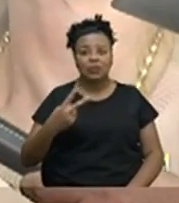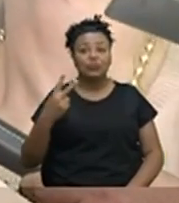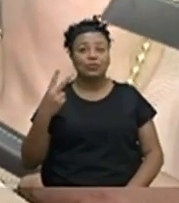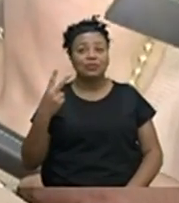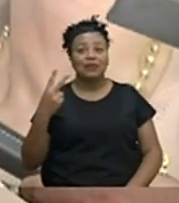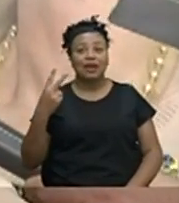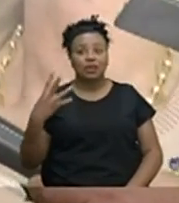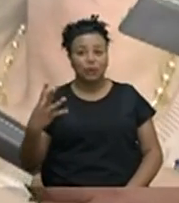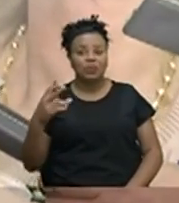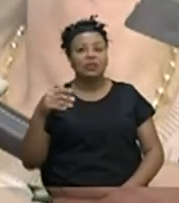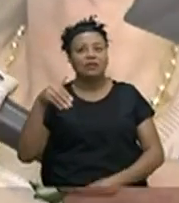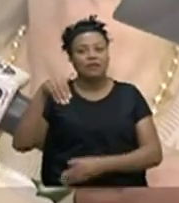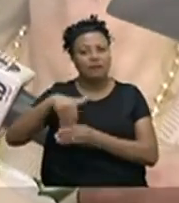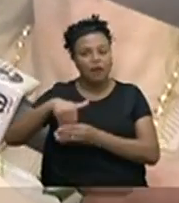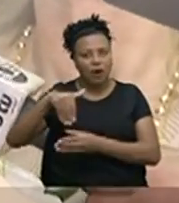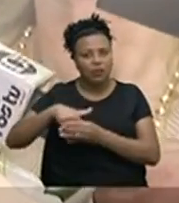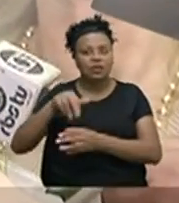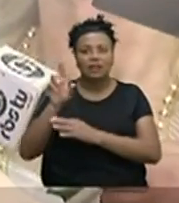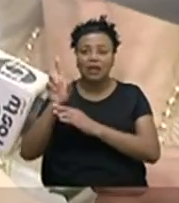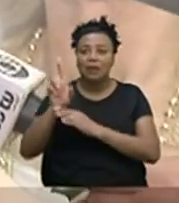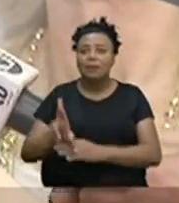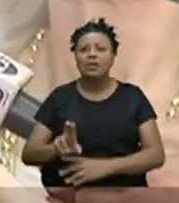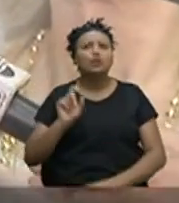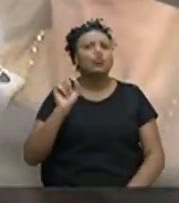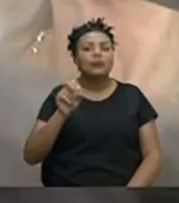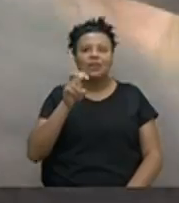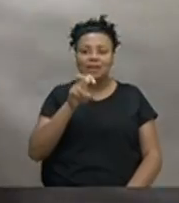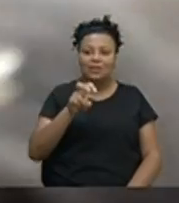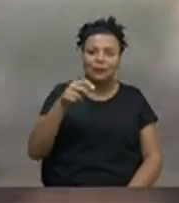432.214 votos, que representam